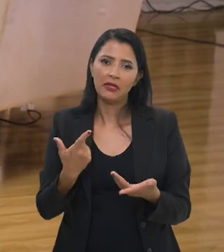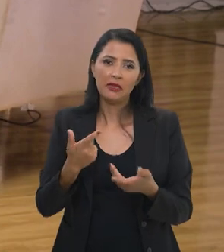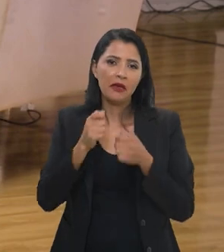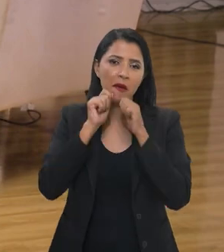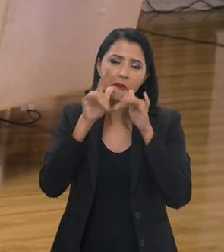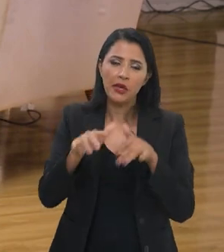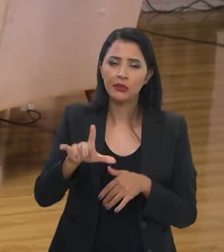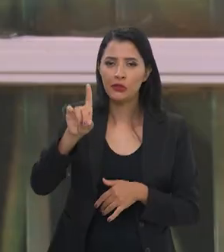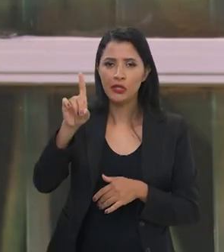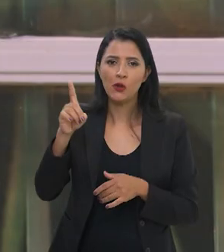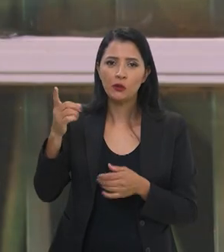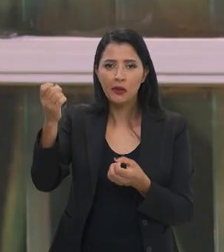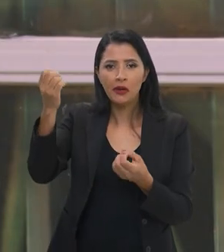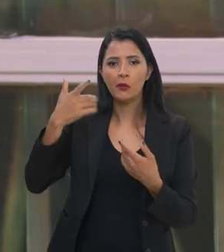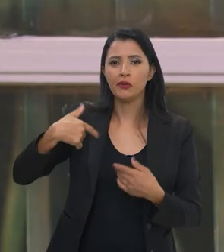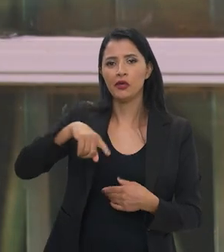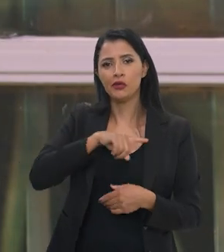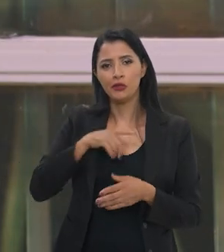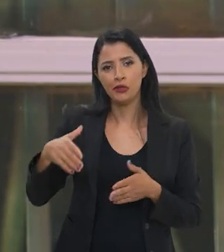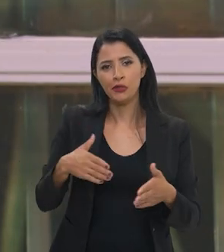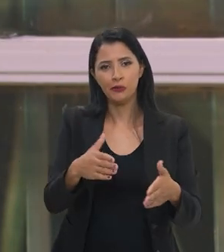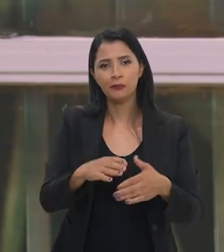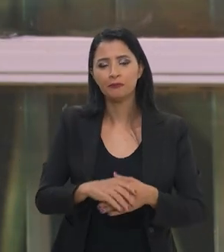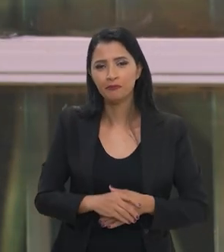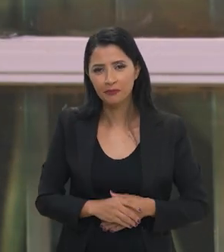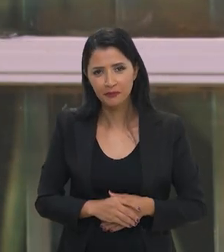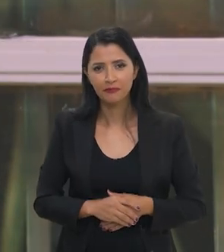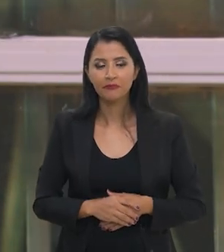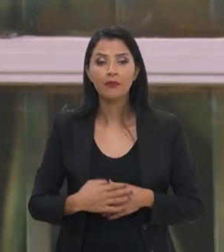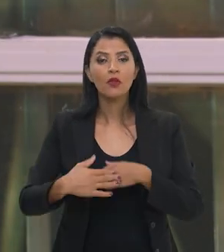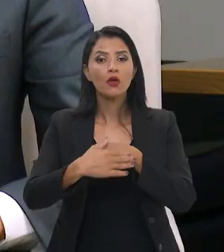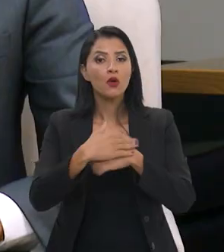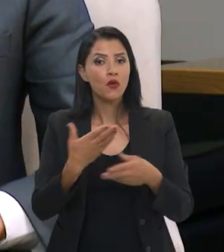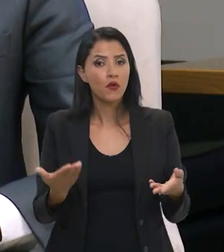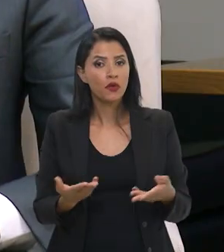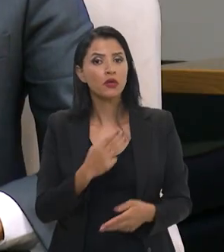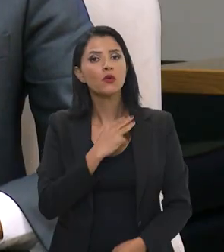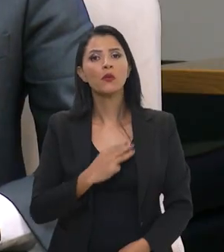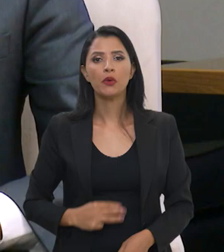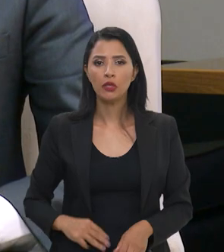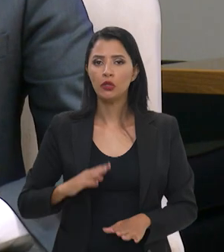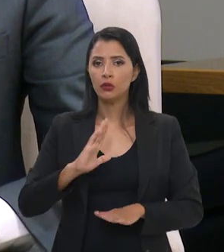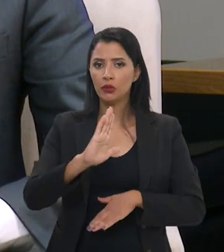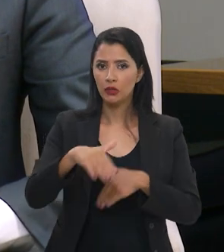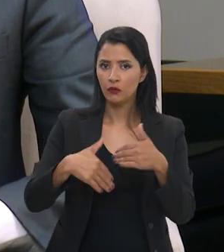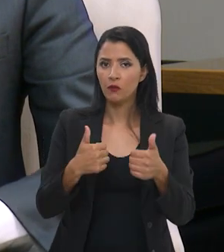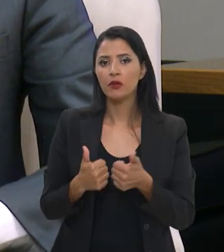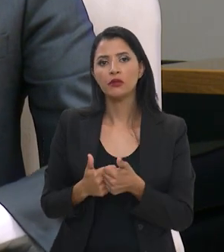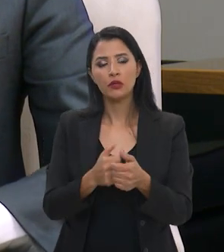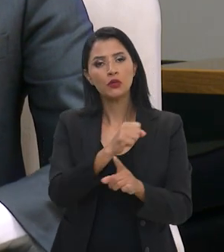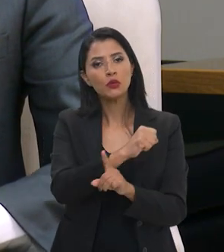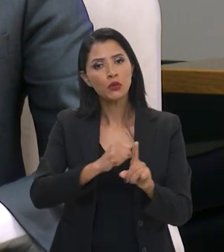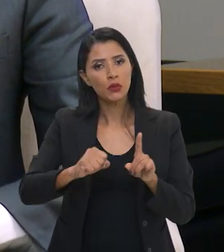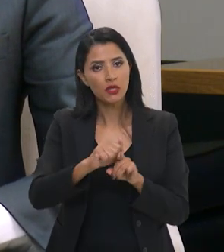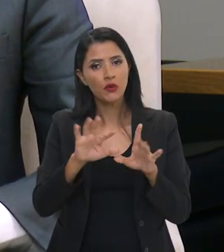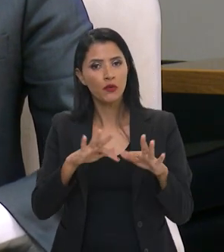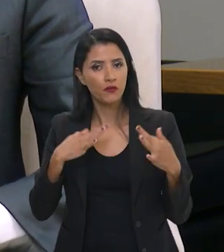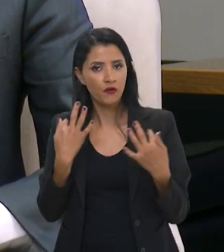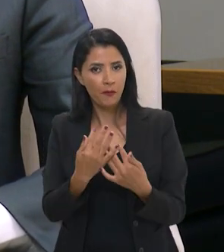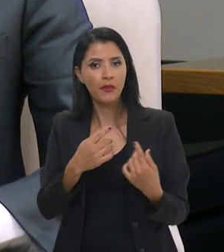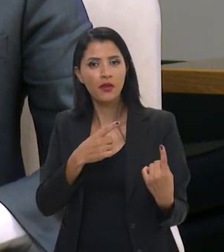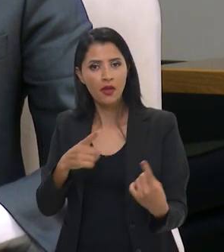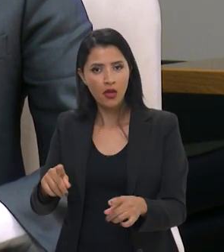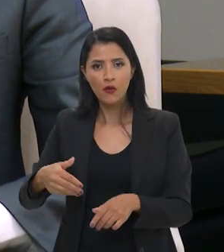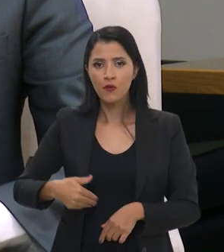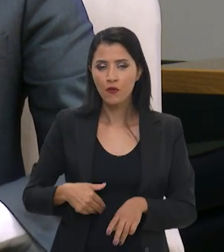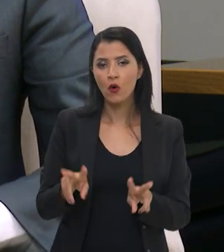muitas bençãos de Deus aí para nos iluminar aí nessa caminhada eu conversei com o ministro do desenvolvimento e assistência